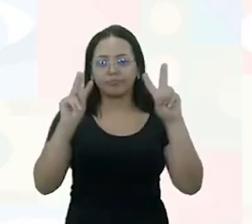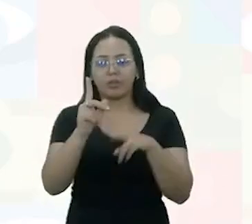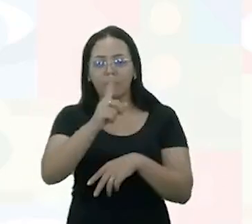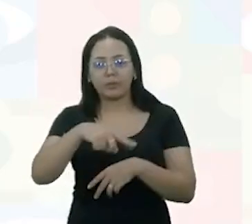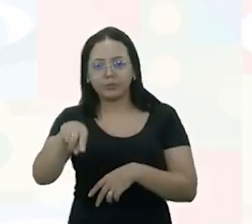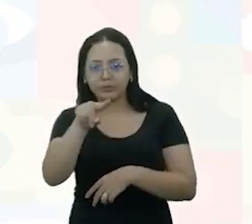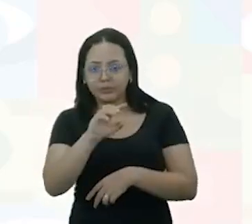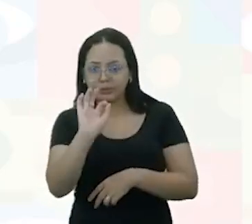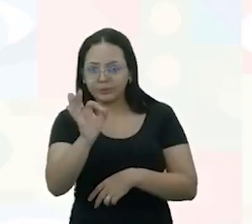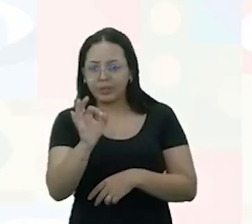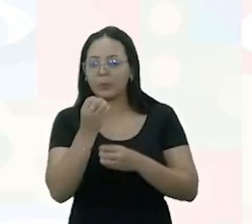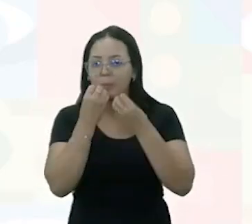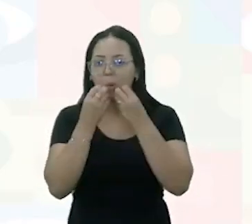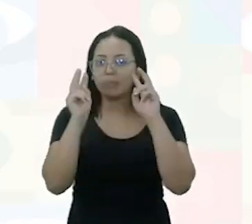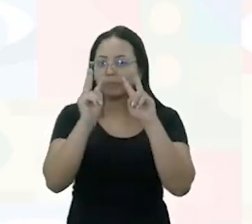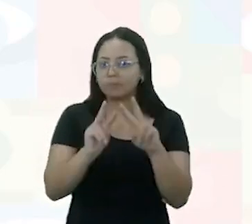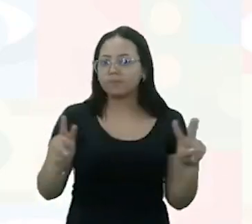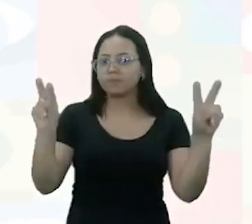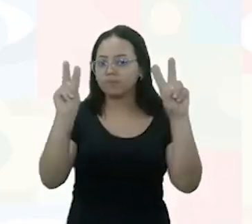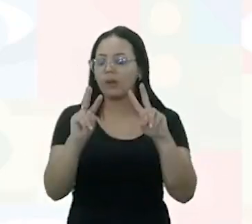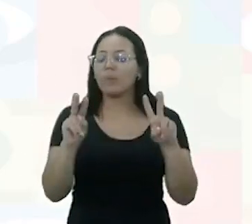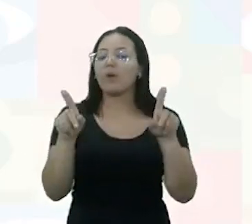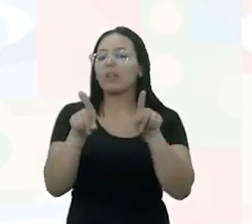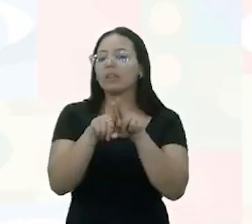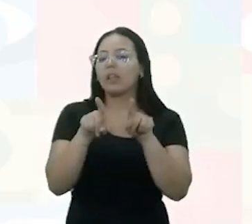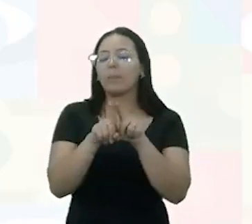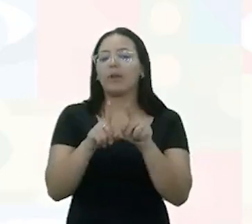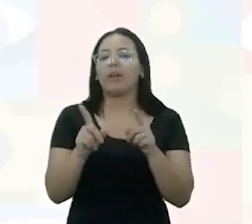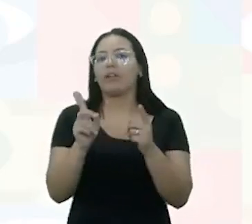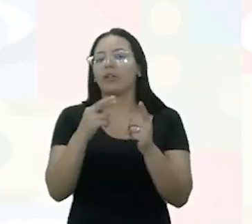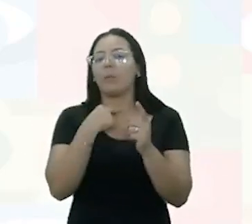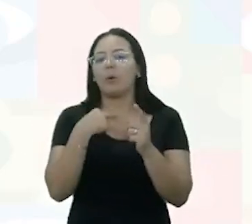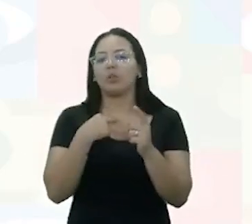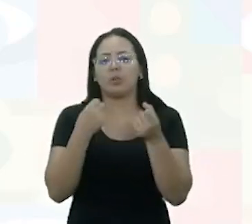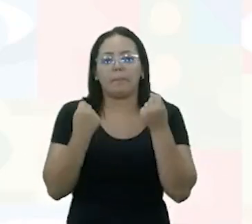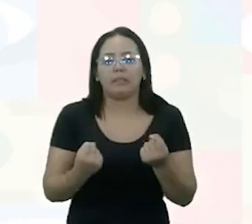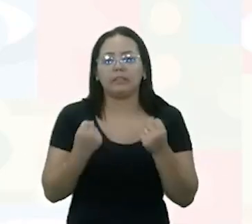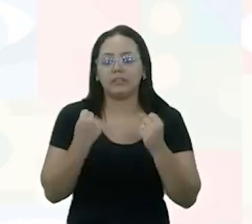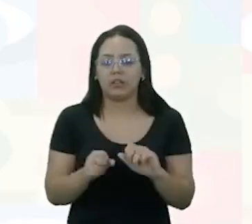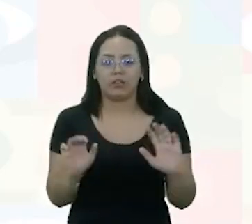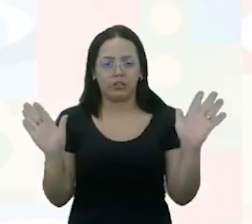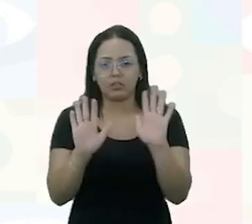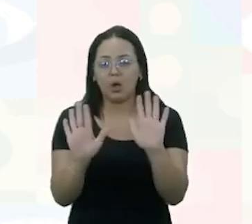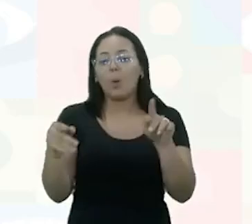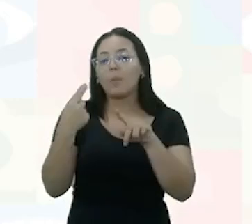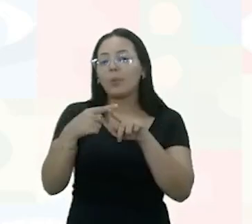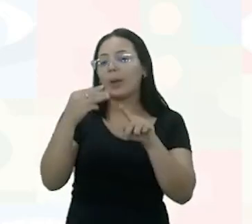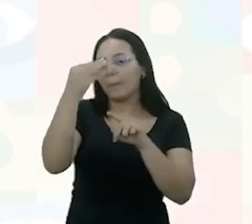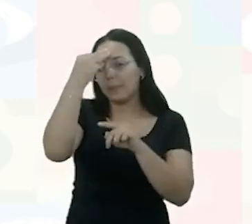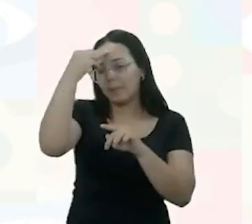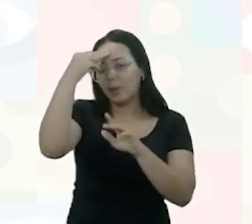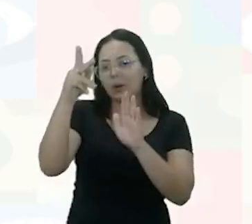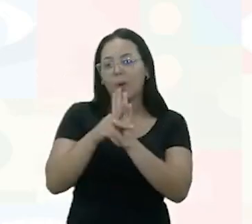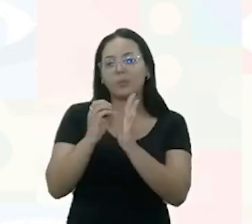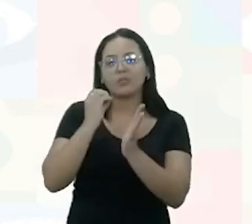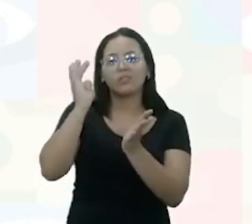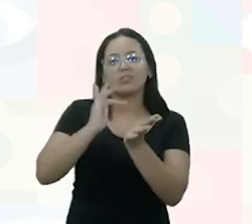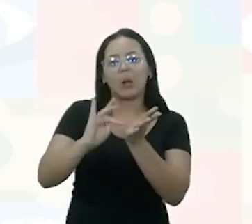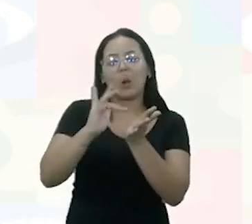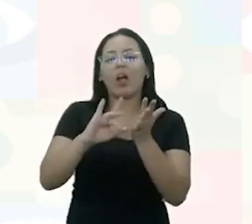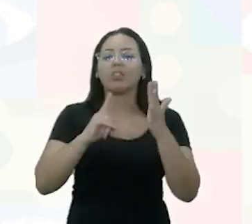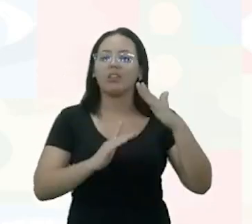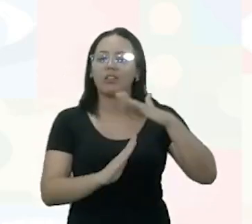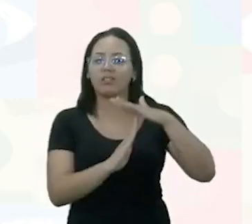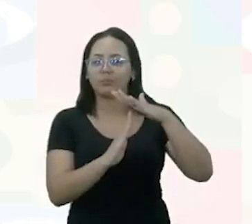você, né? E você não pode ser que ela seja pesada, afinal, a memória do nosso celular, ela é